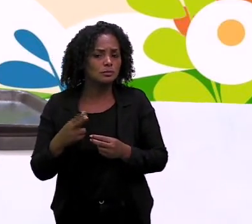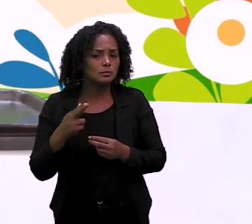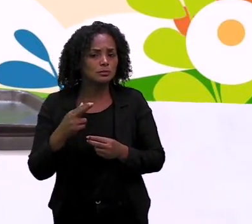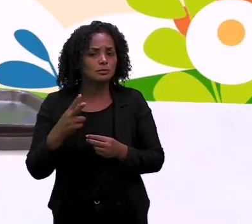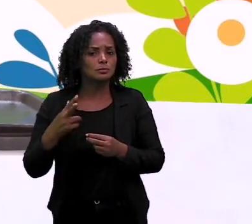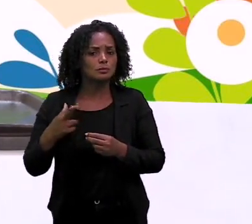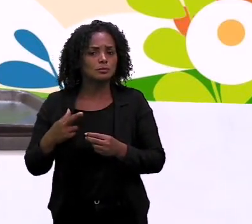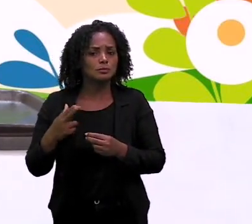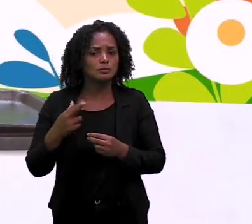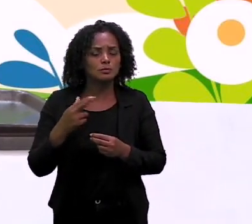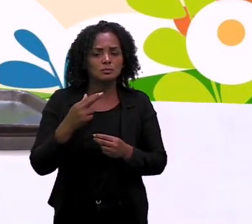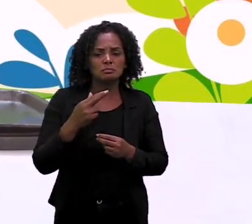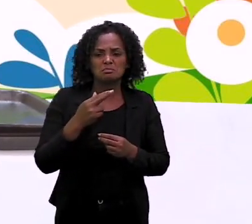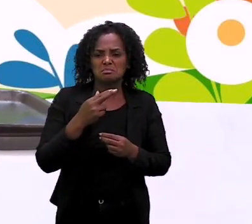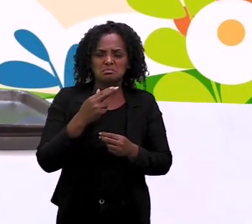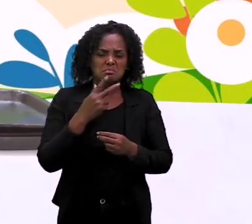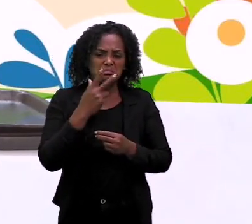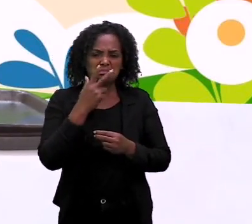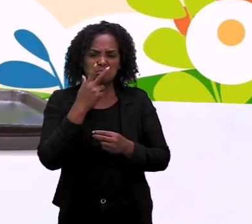Fica parecendo um sol, né?